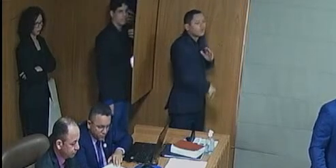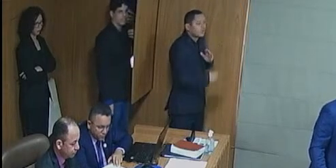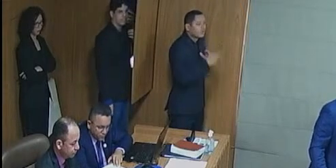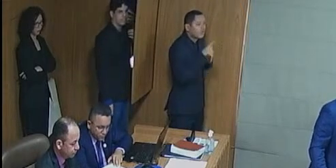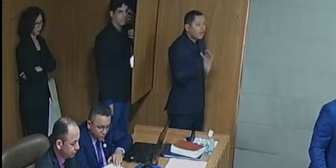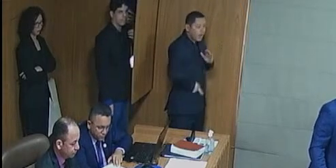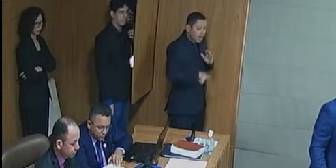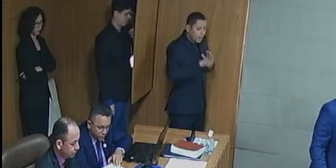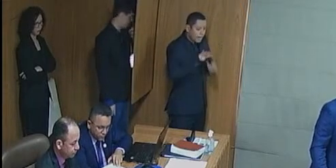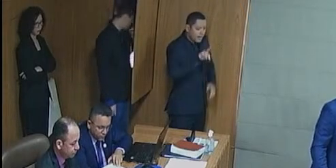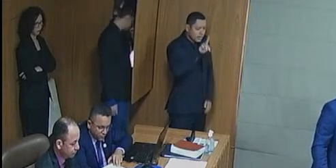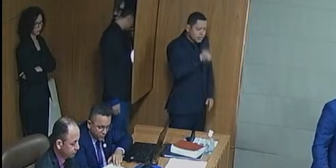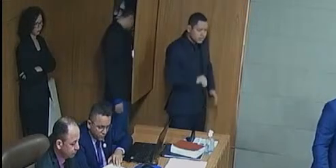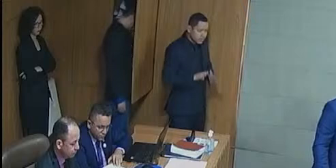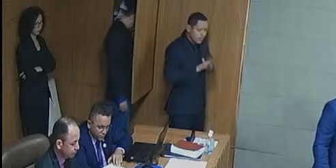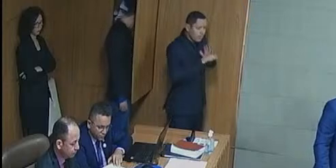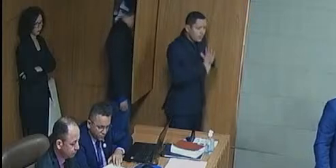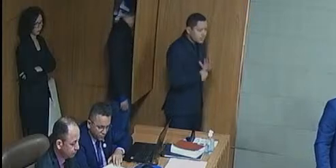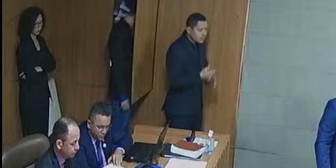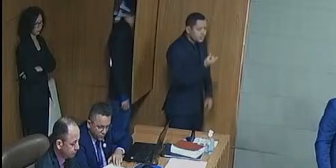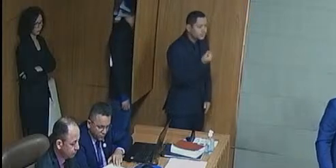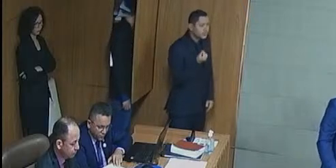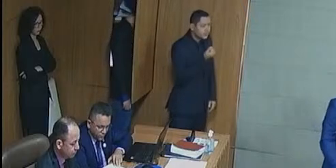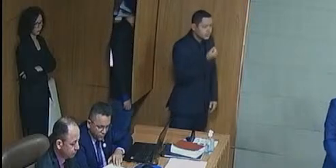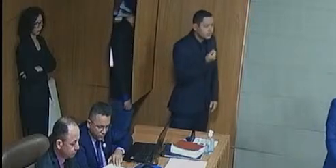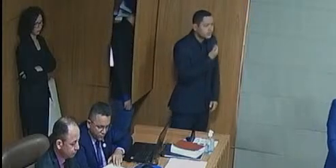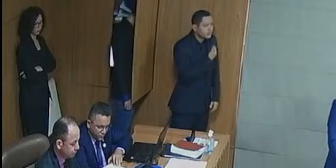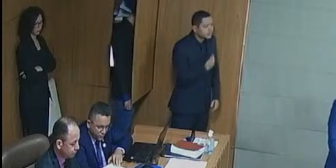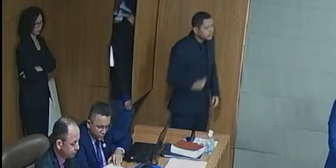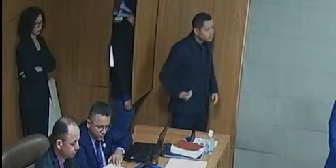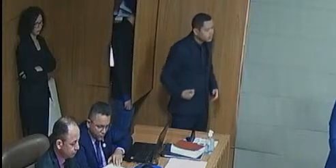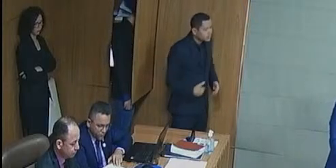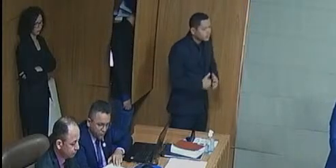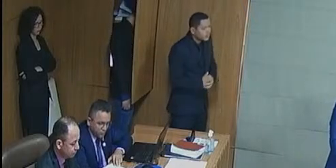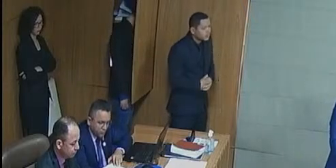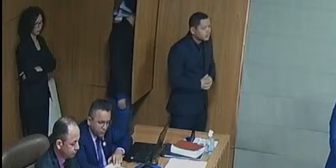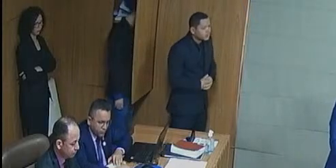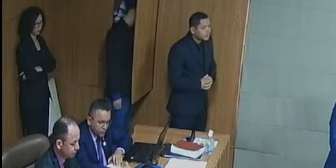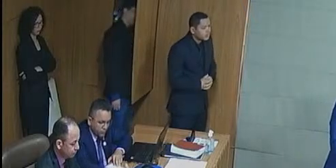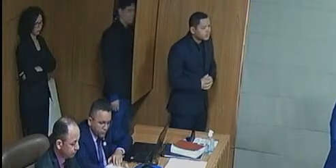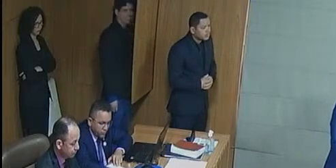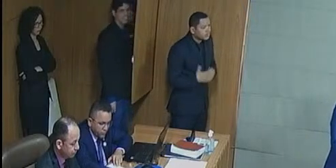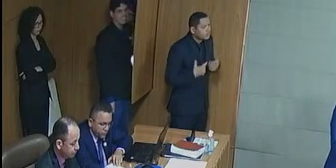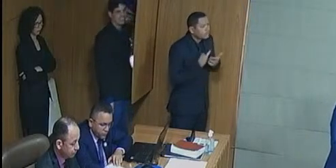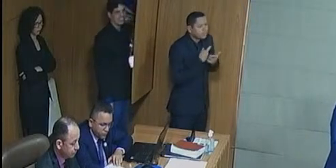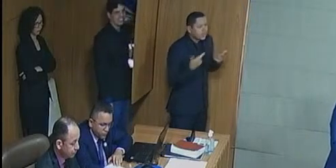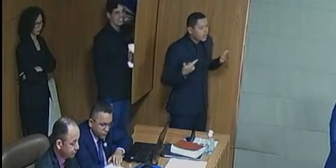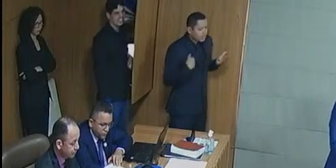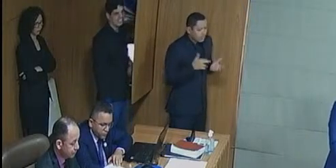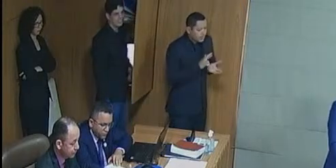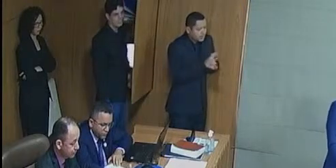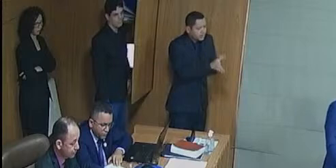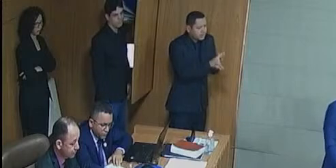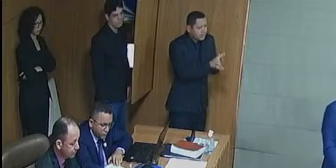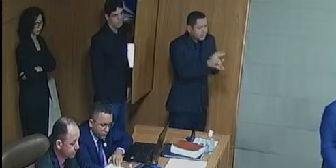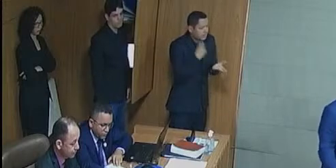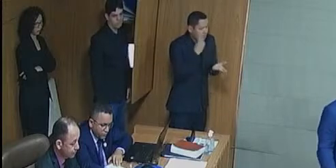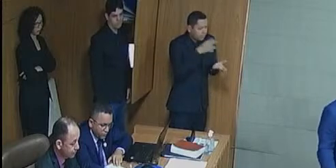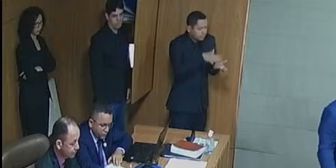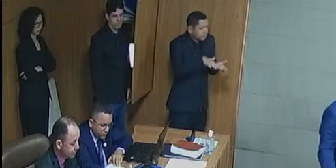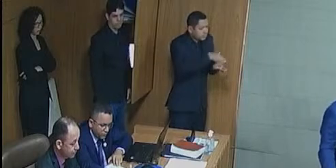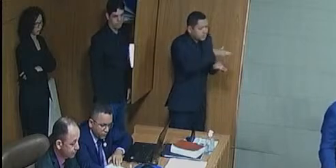estão para sugar o dinheiro público não venho com procuração de nenhum Vereador mas com a